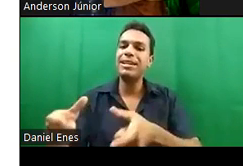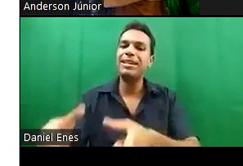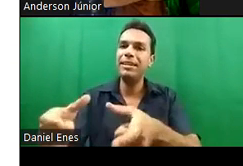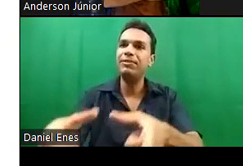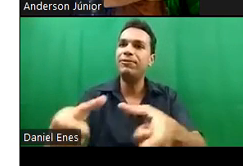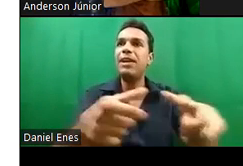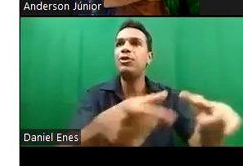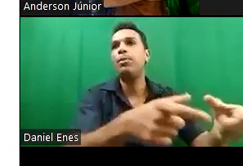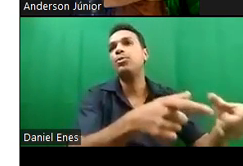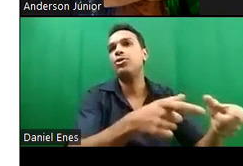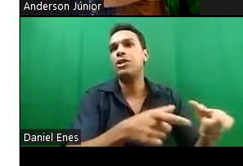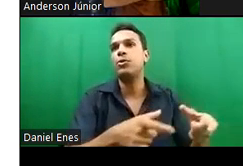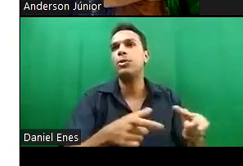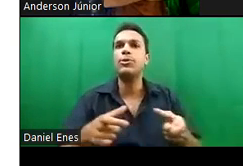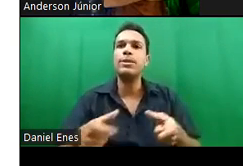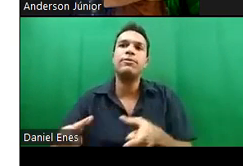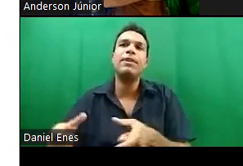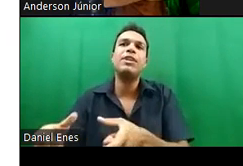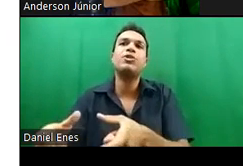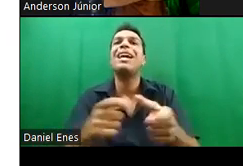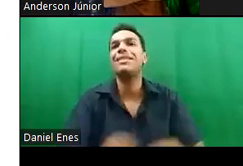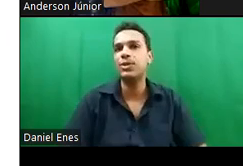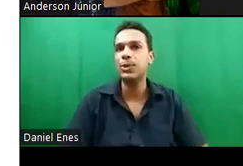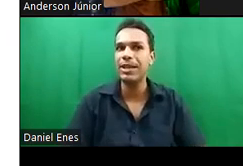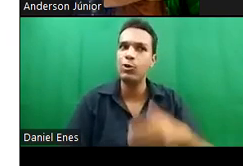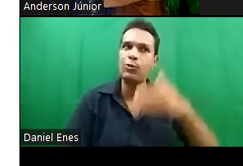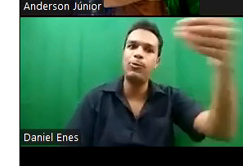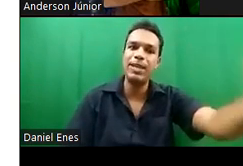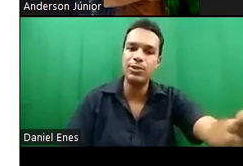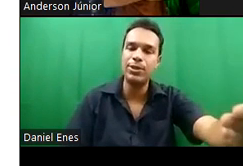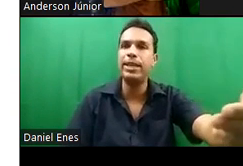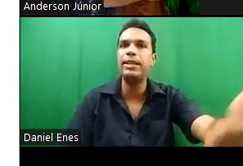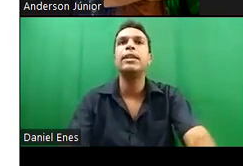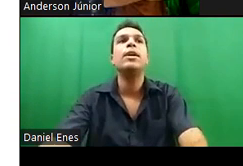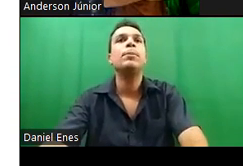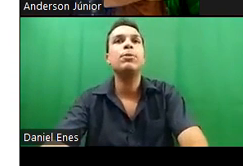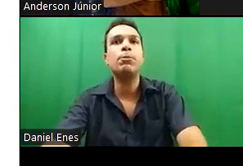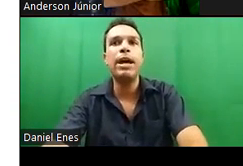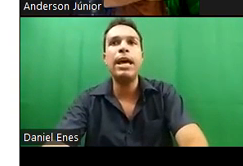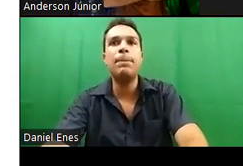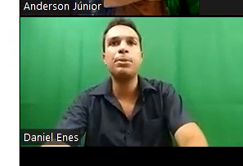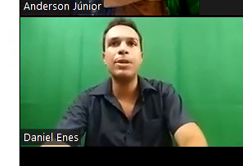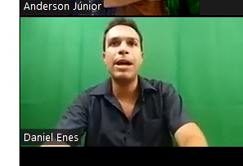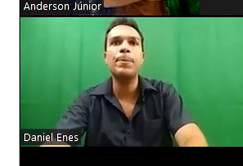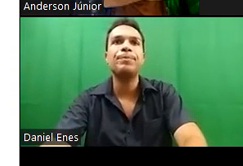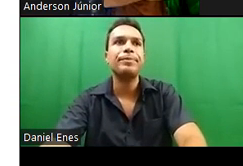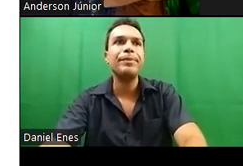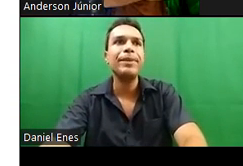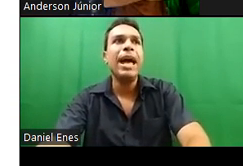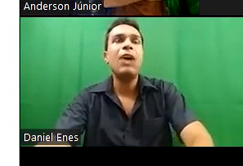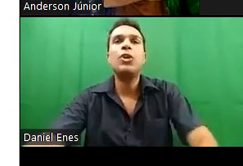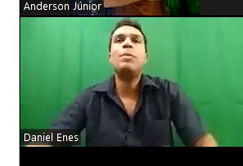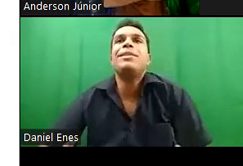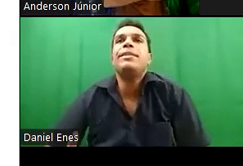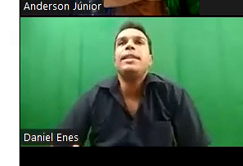fazer ele em vários pontos de articulações, em várias localizações. Aí eu flexionei ele para o plural. Agora,